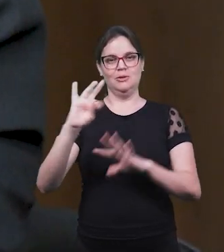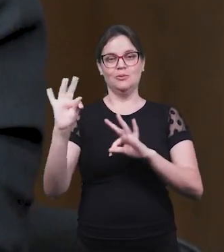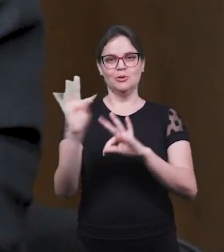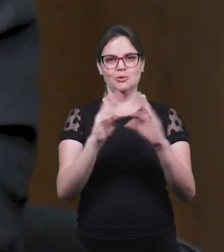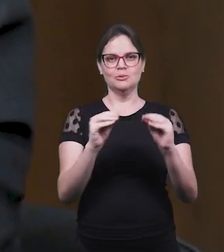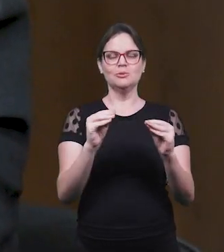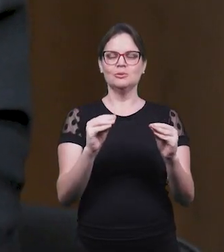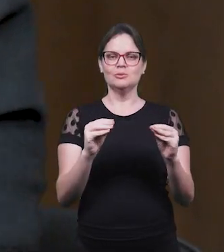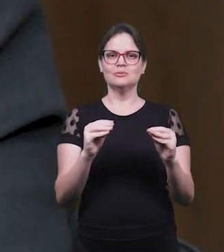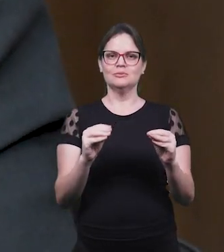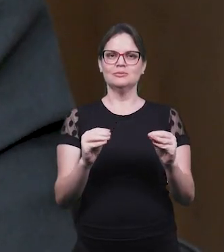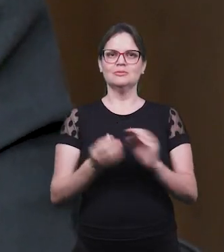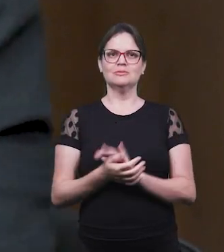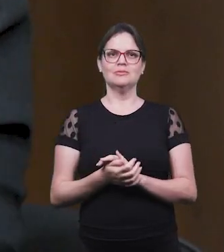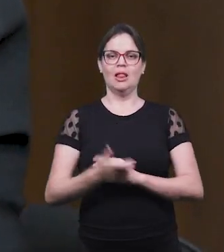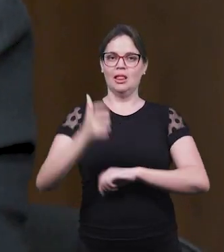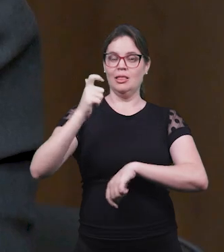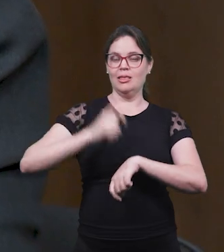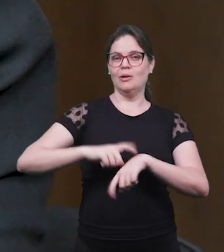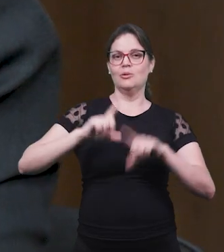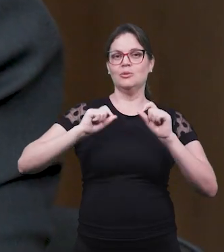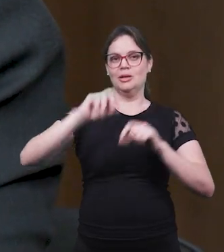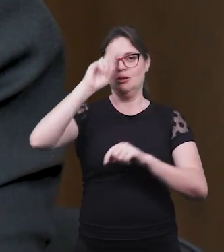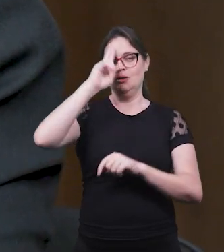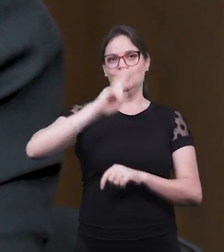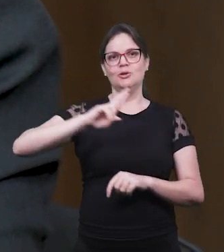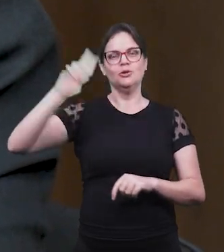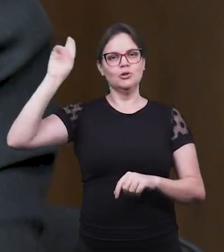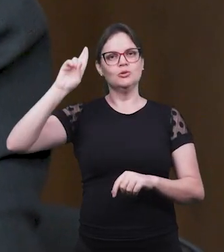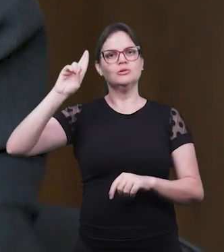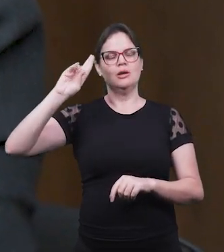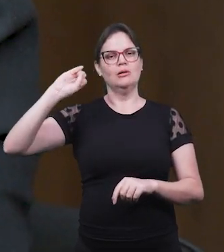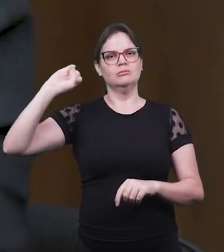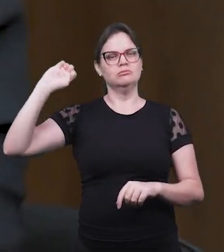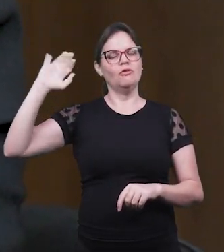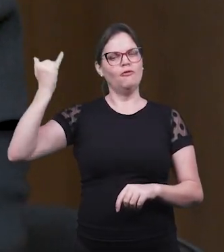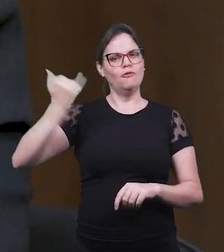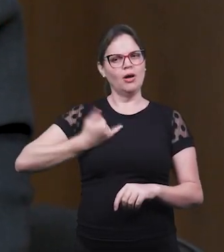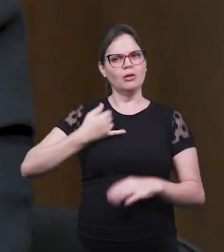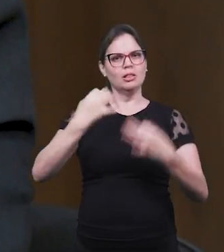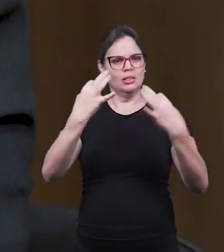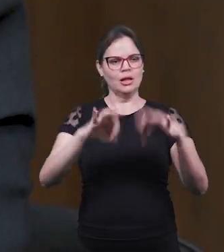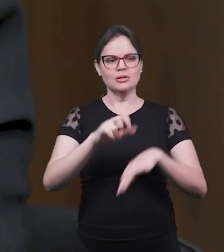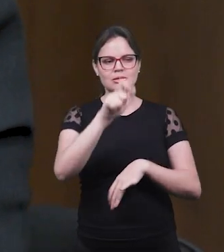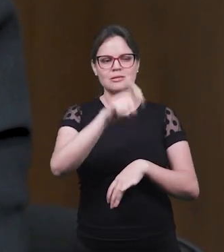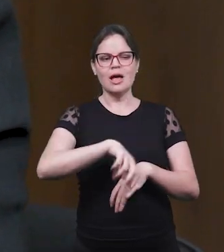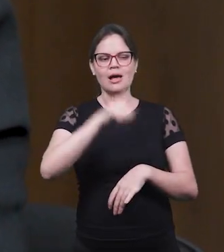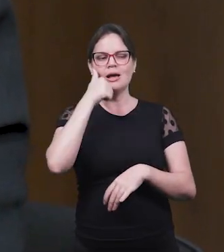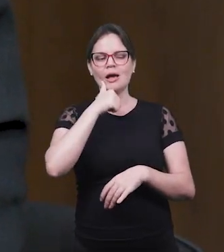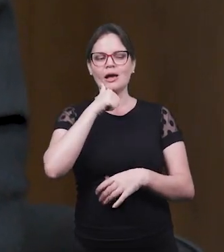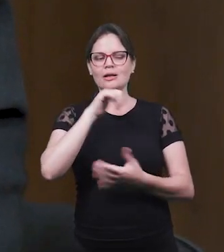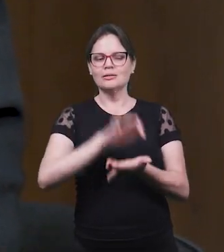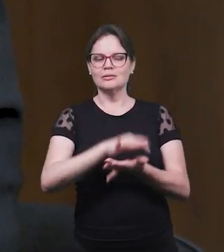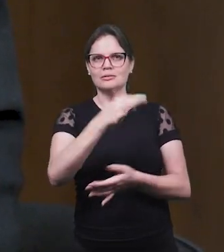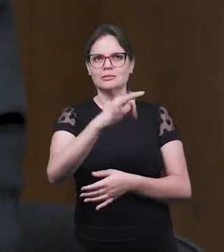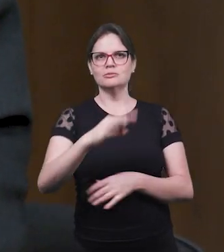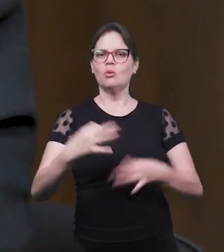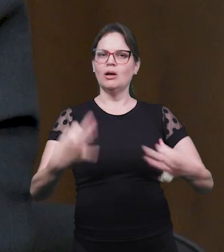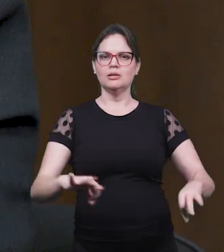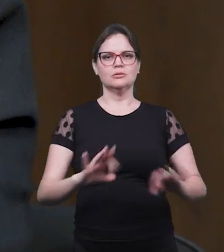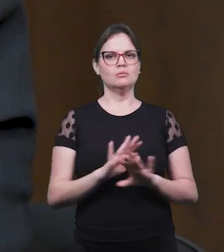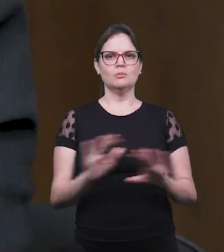foi o caso, no momento em que o Senhor me deu um sinal de que era isso mesmo, então é isso